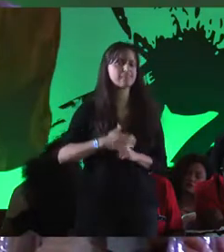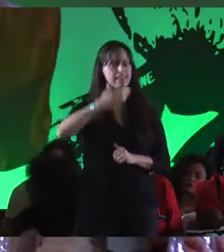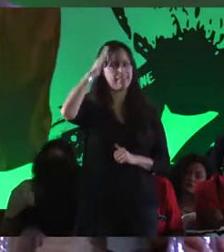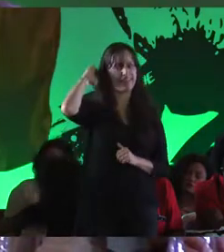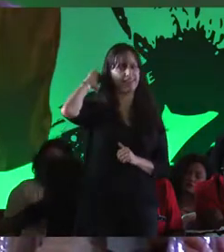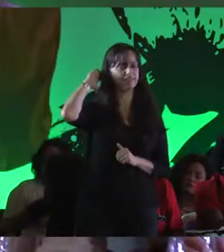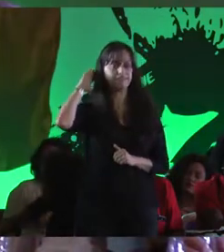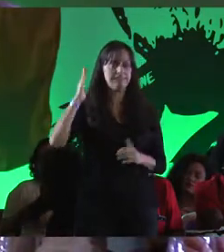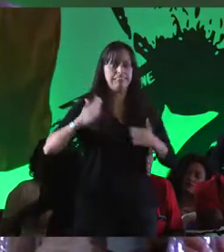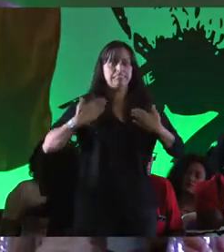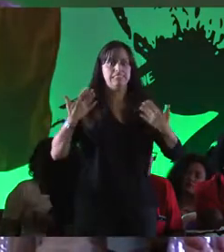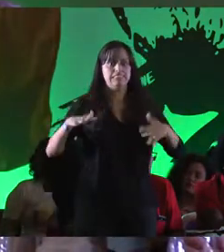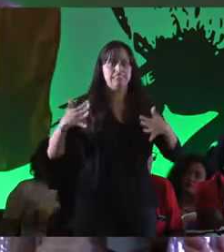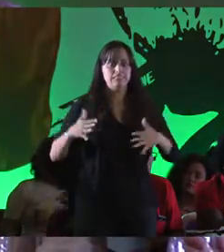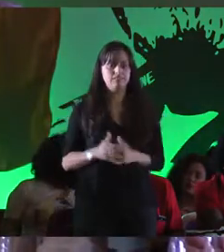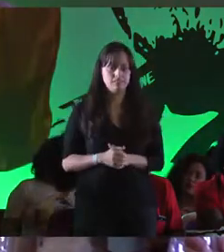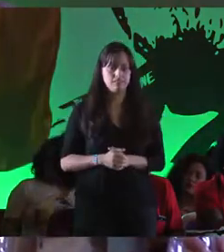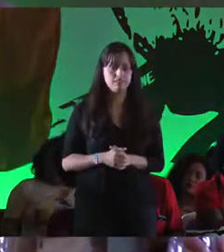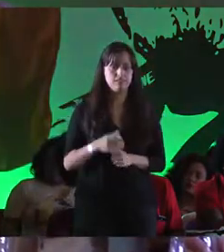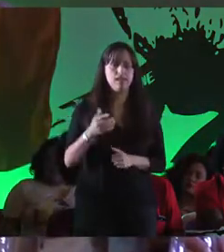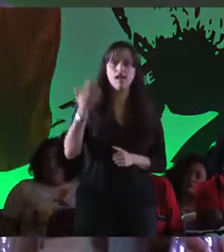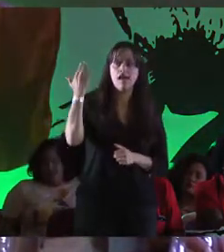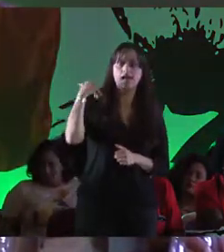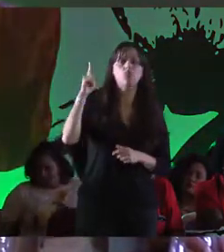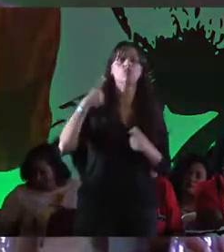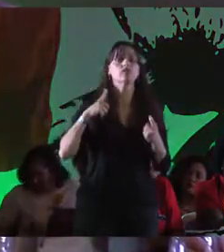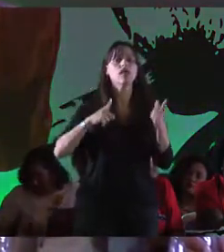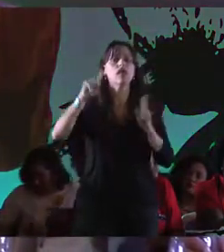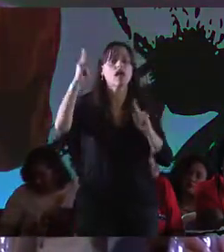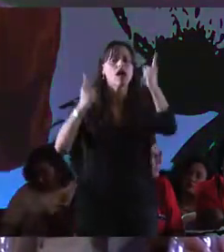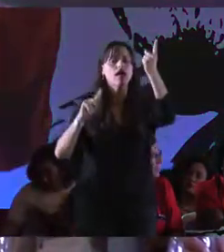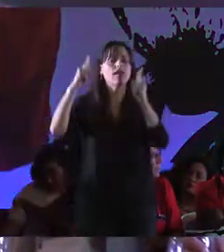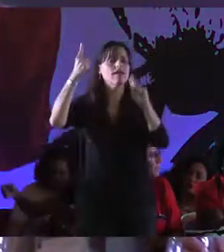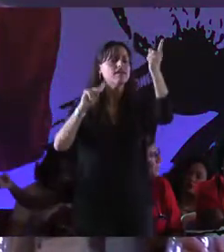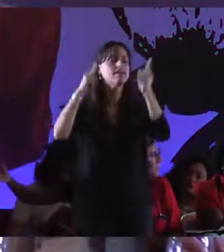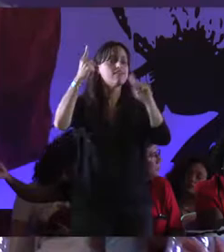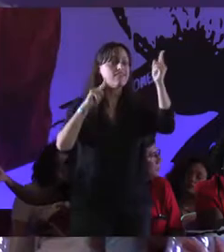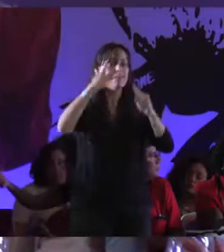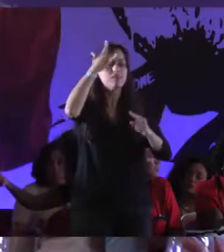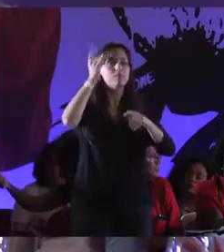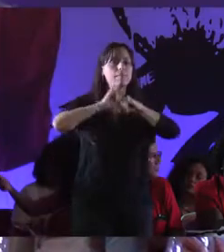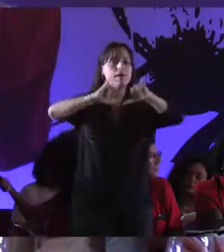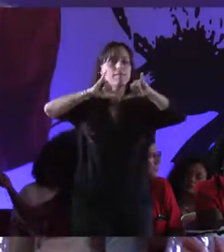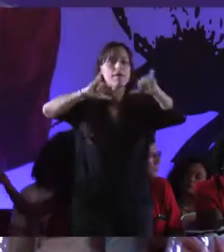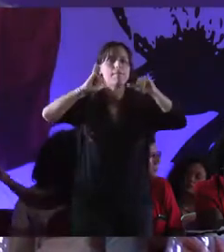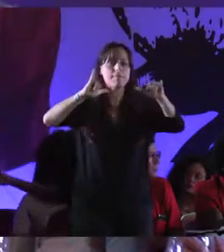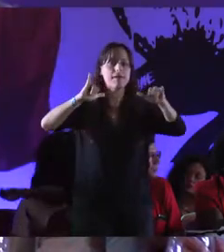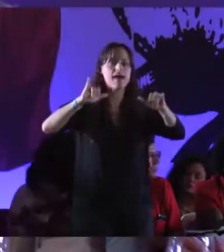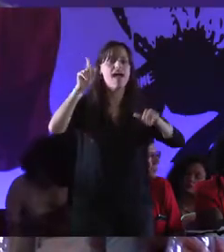assustou. Nós tivemos um carnaval anti-Temer, o carnaval do vampirão.